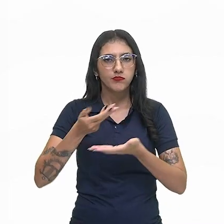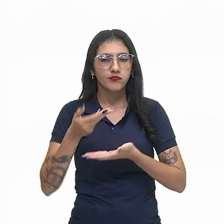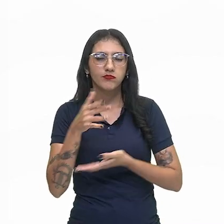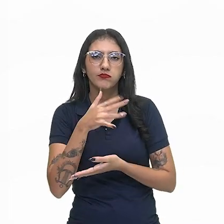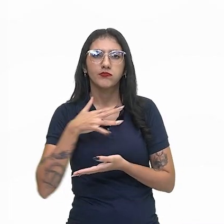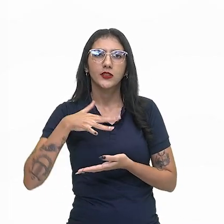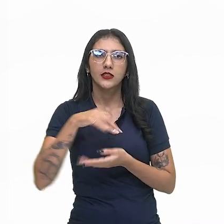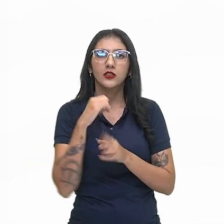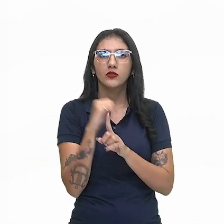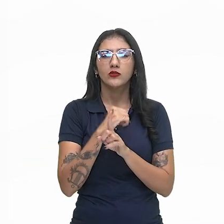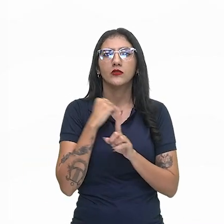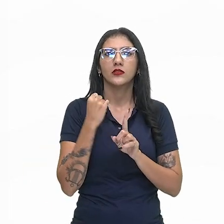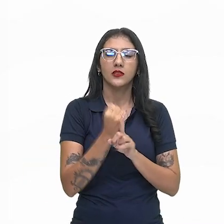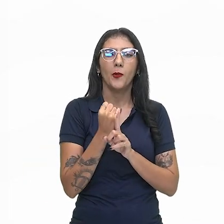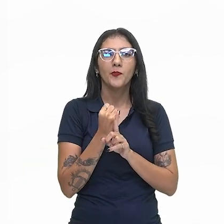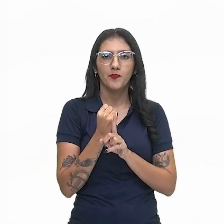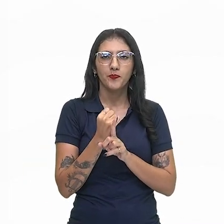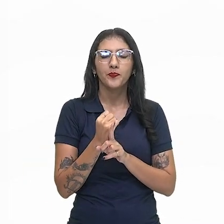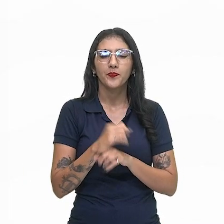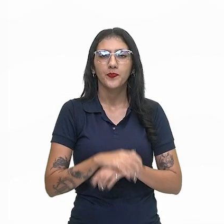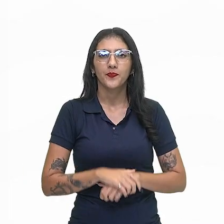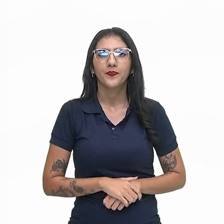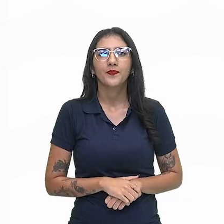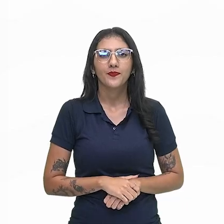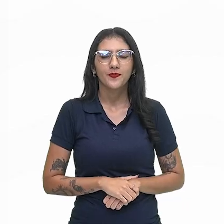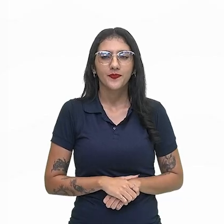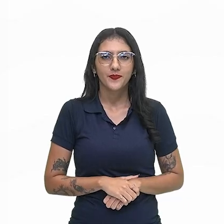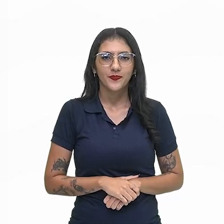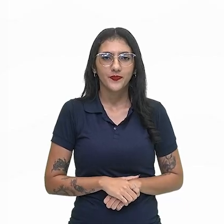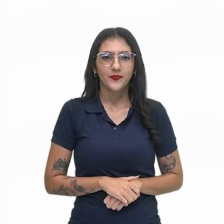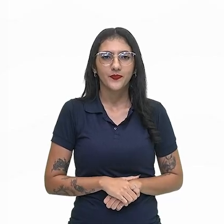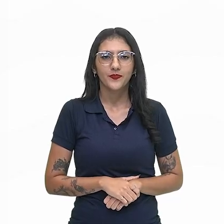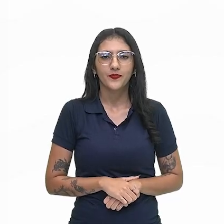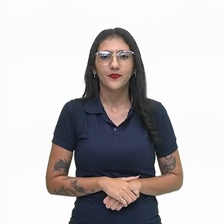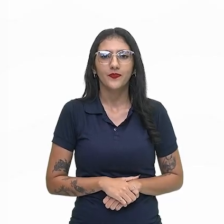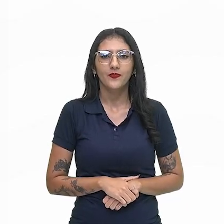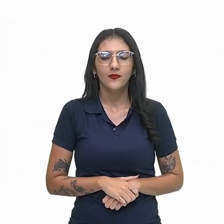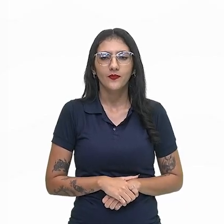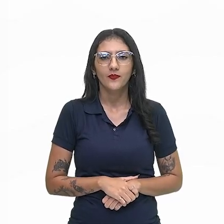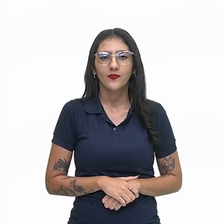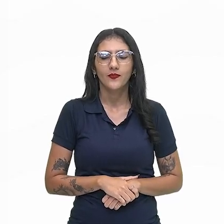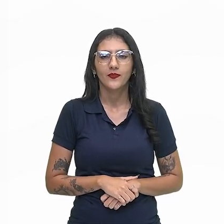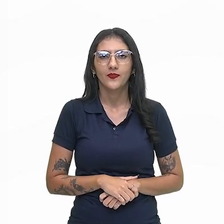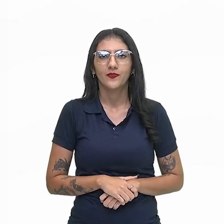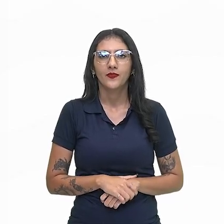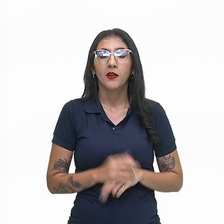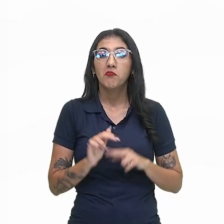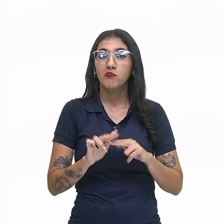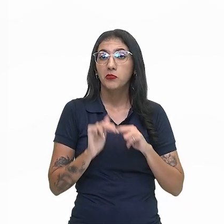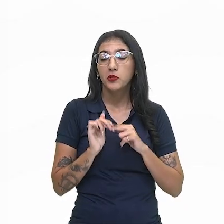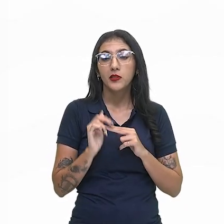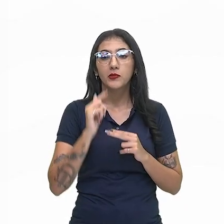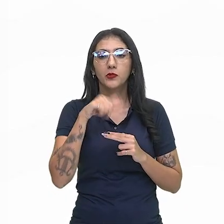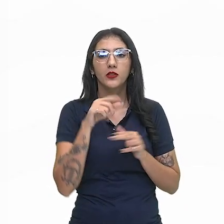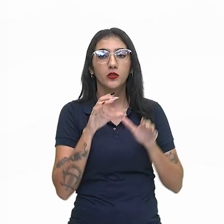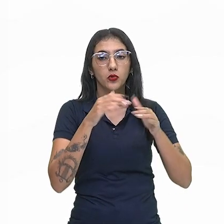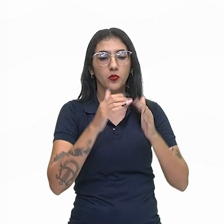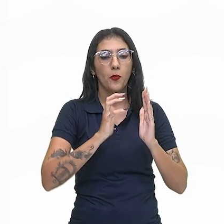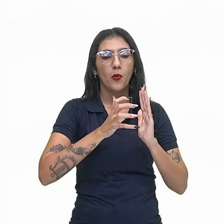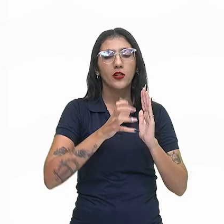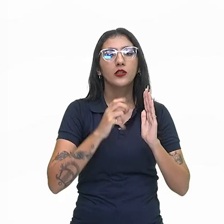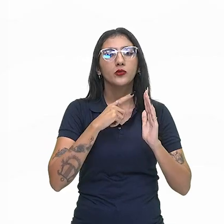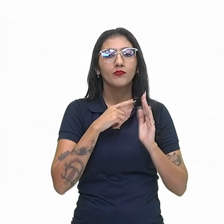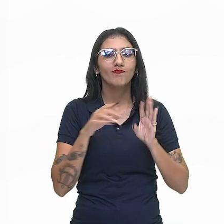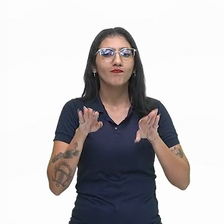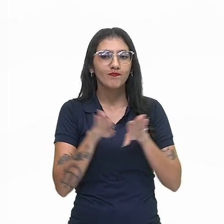sociais que emanam da sociedade. Os partidos políticos, eles estão